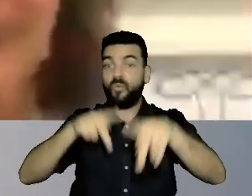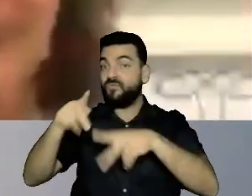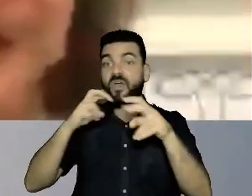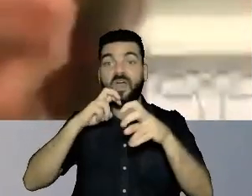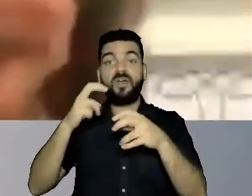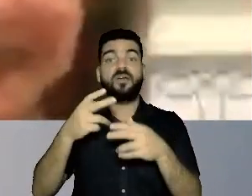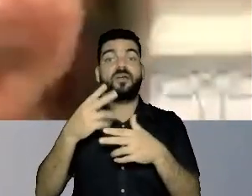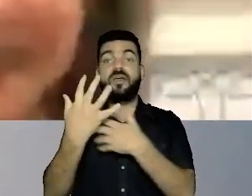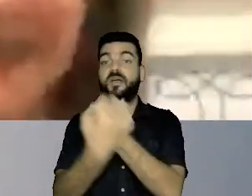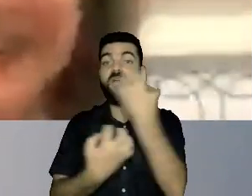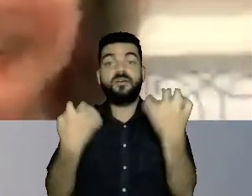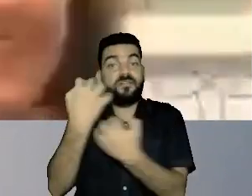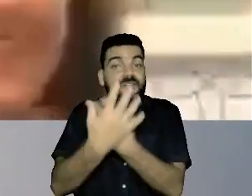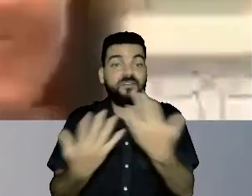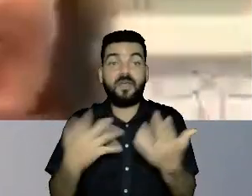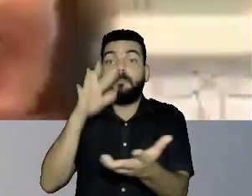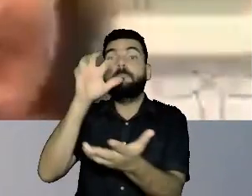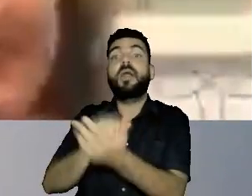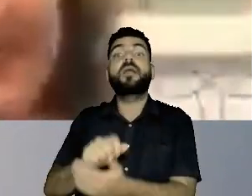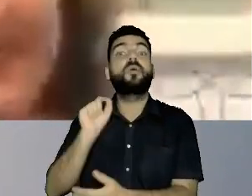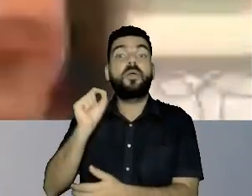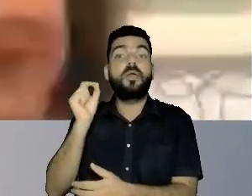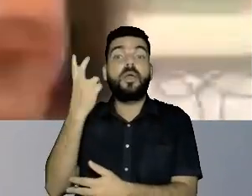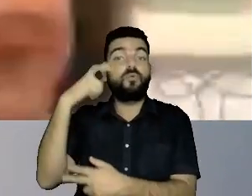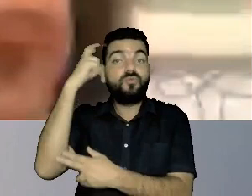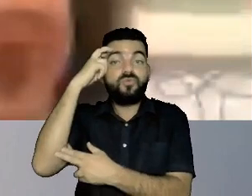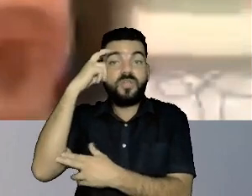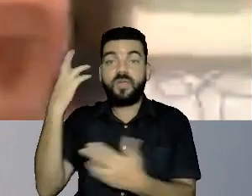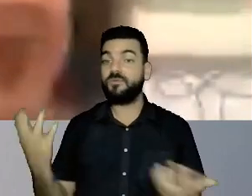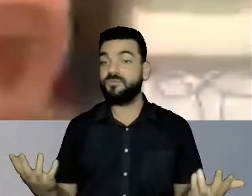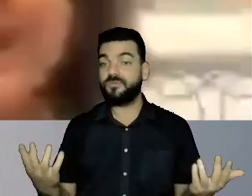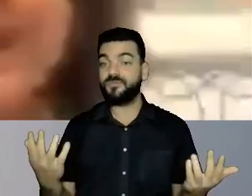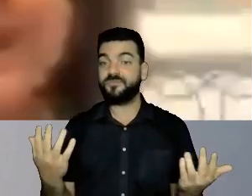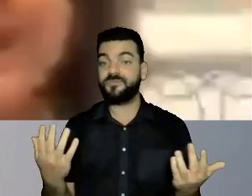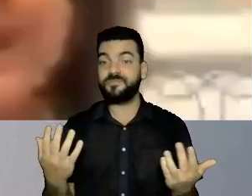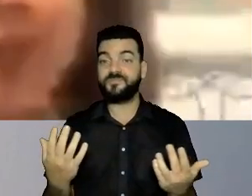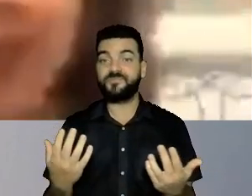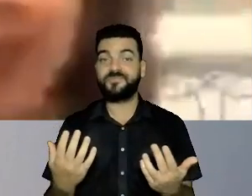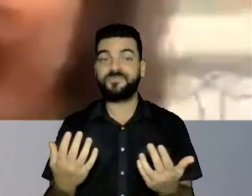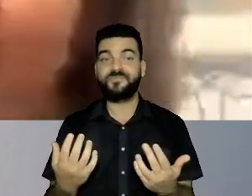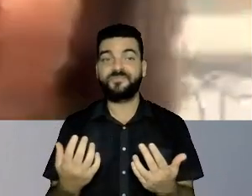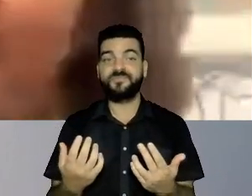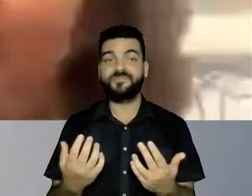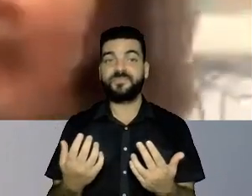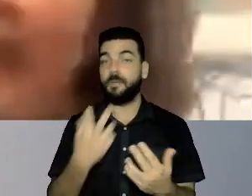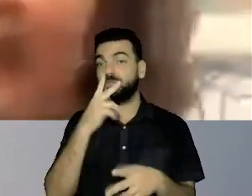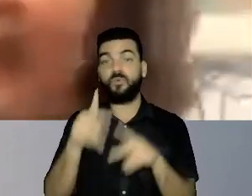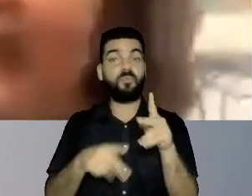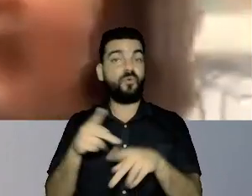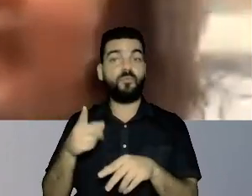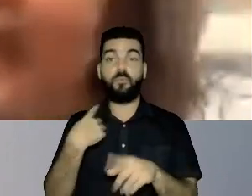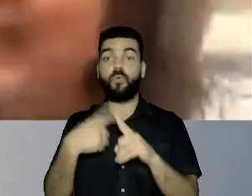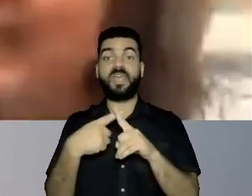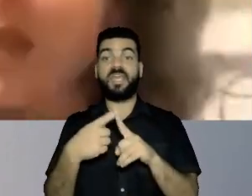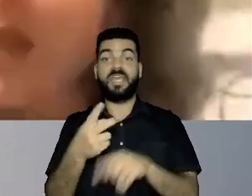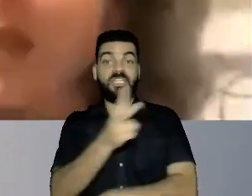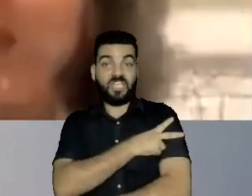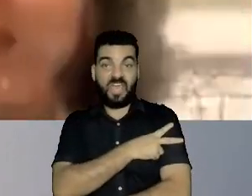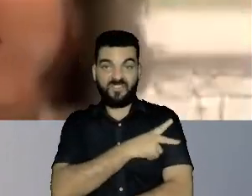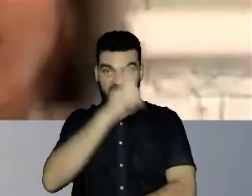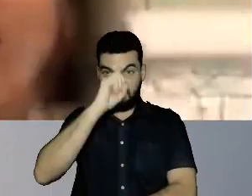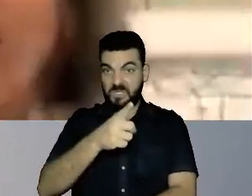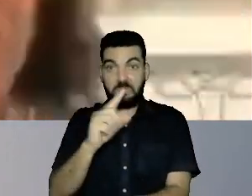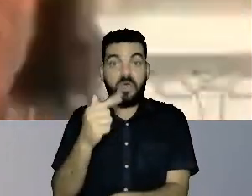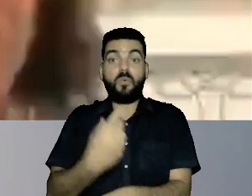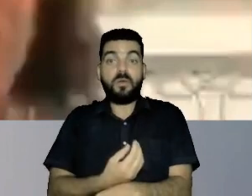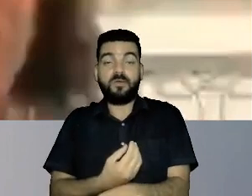de Itamaracá. Então, essa ciranda, ela é uma ciranda popular, não tem, ela é registrada